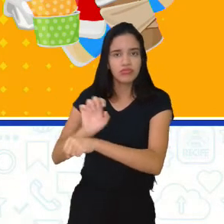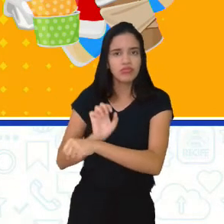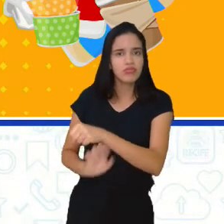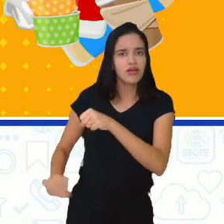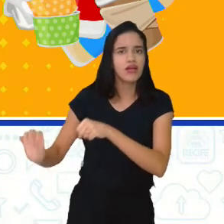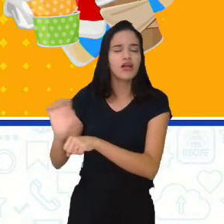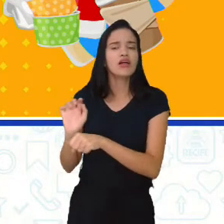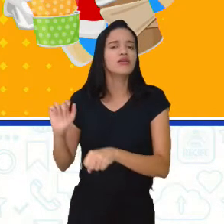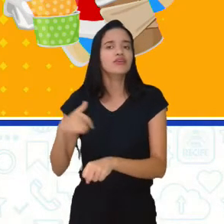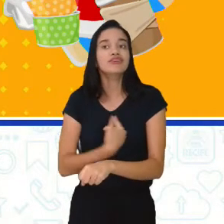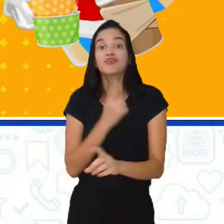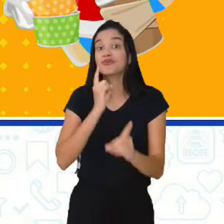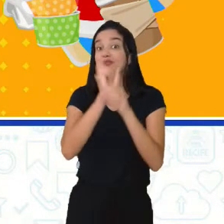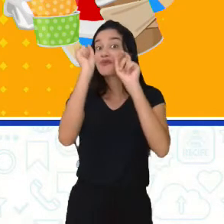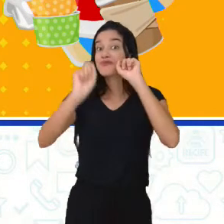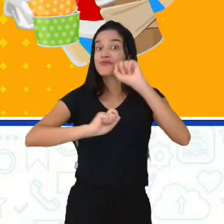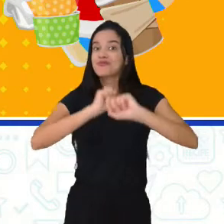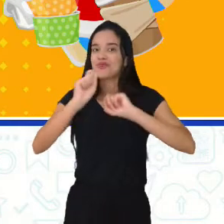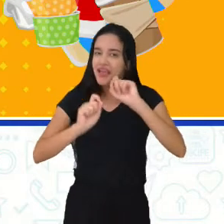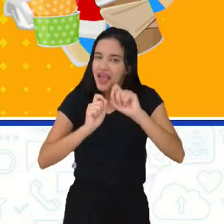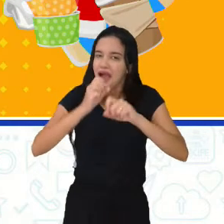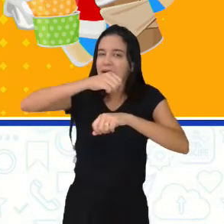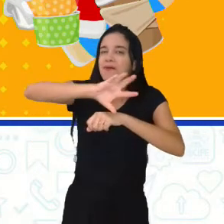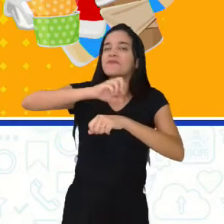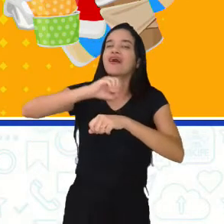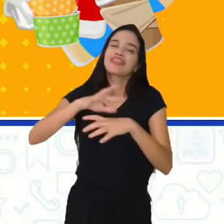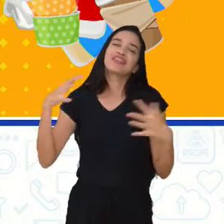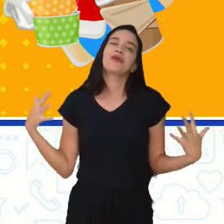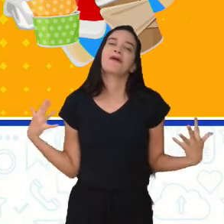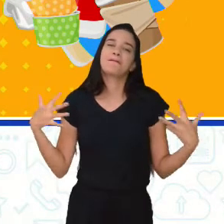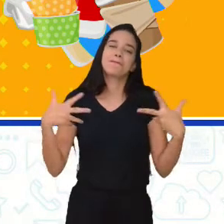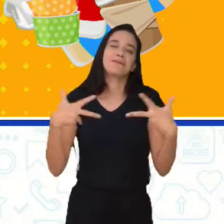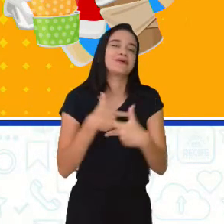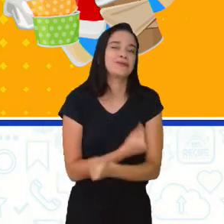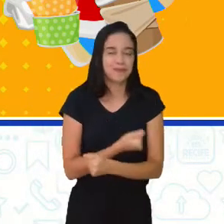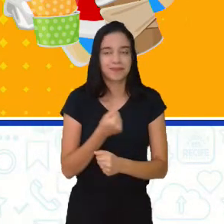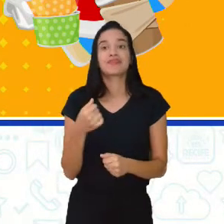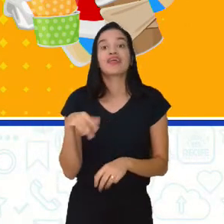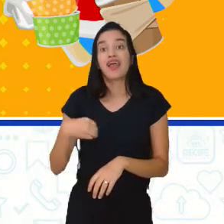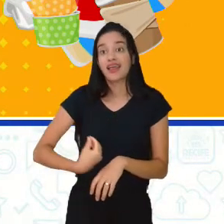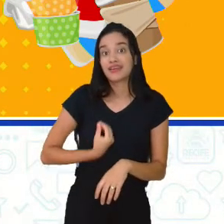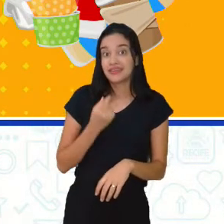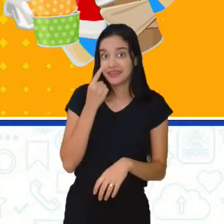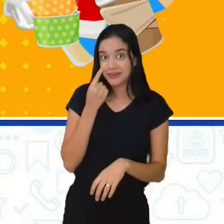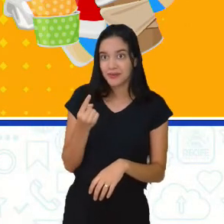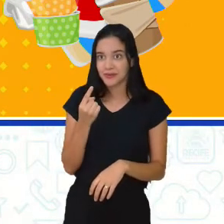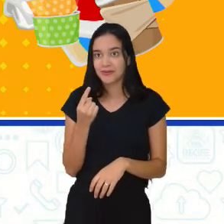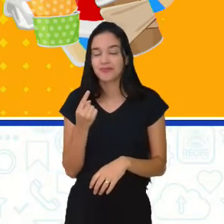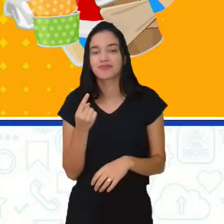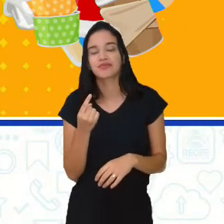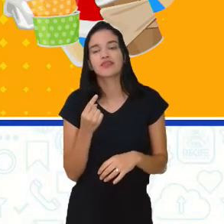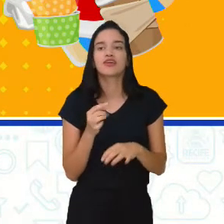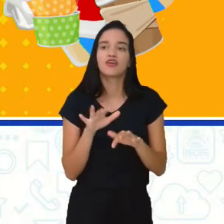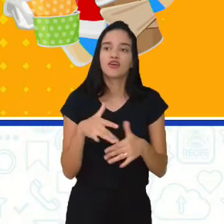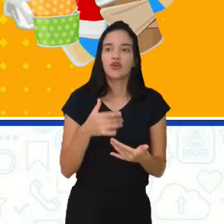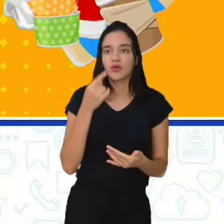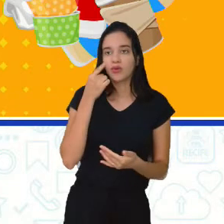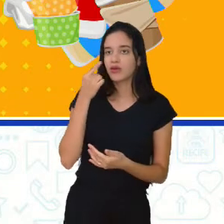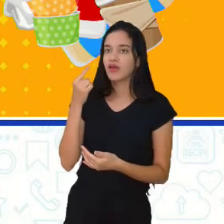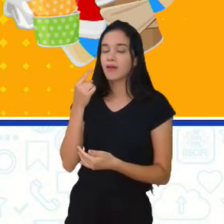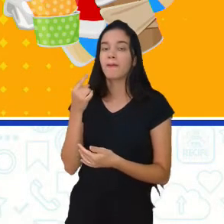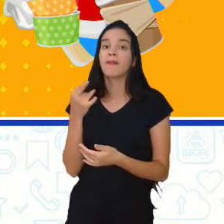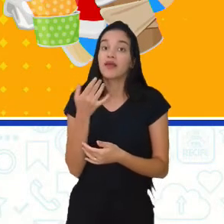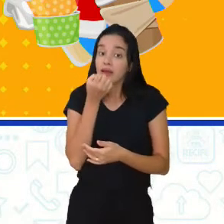vai encontrar aí, ó, uma dica bem maravilhosa. Existem aí alguns, né, corpos que são